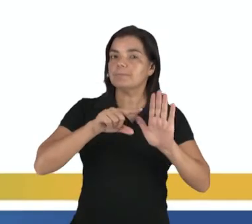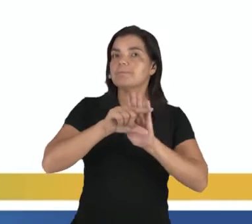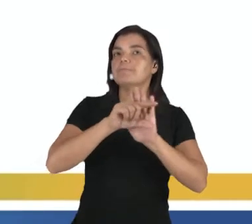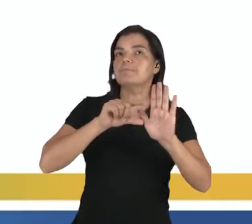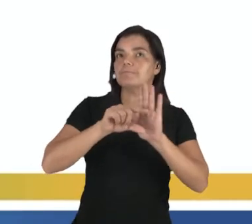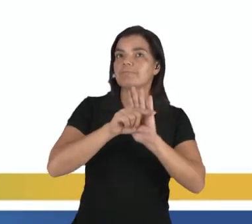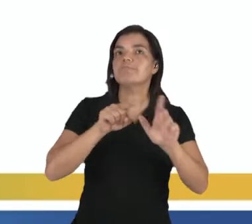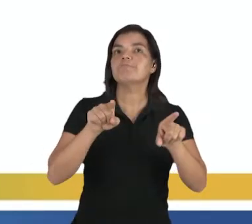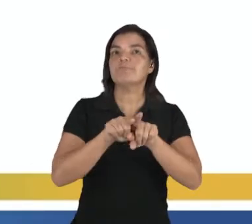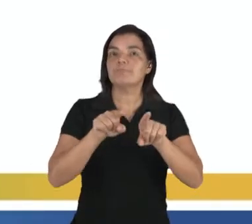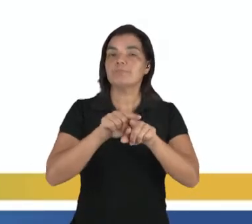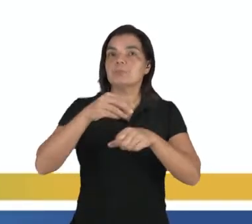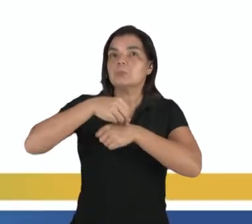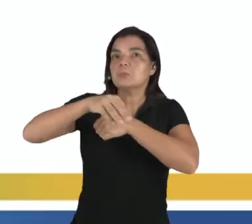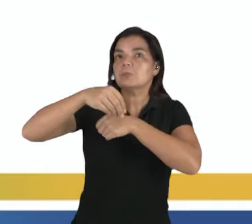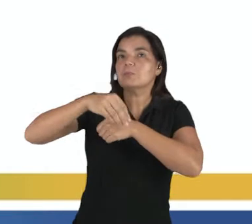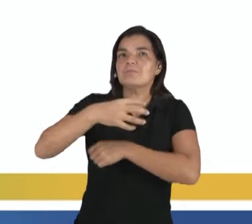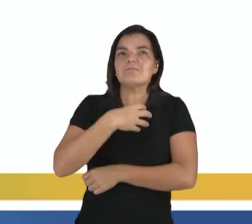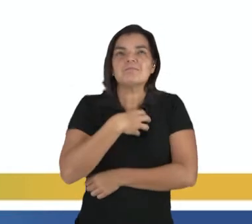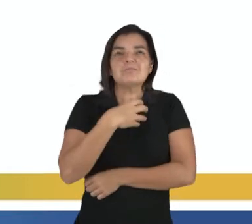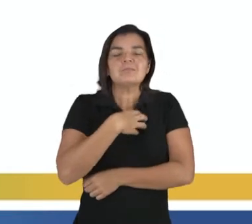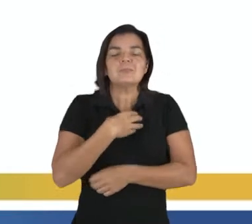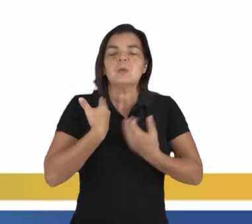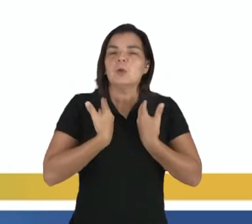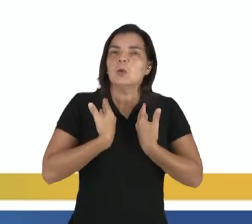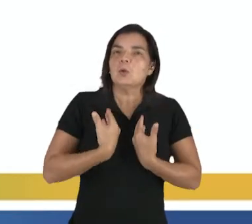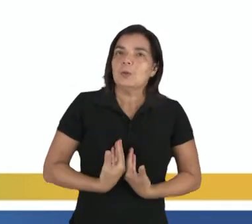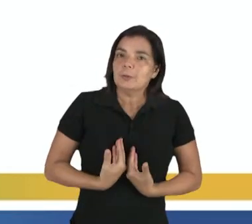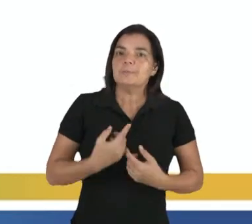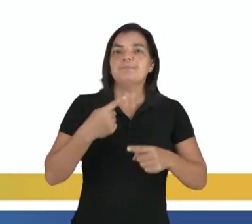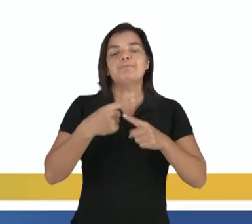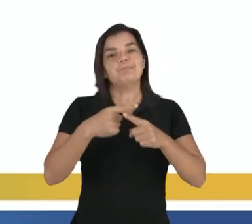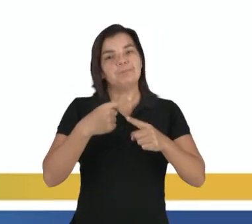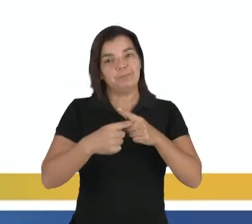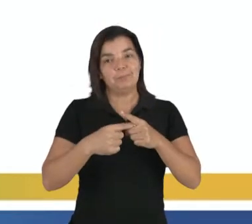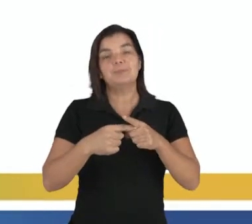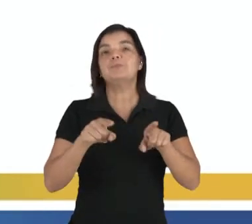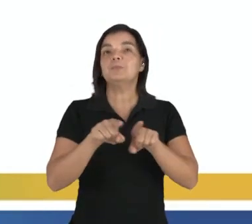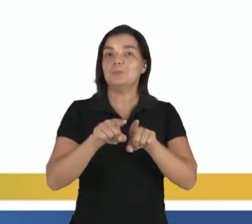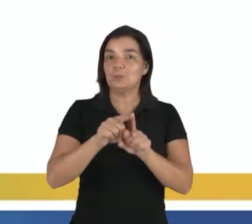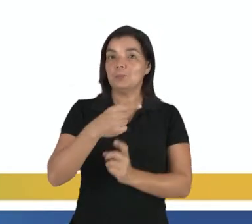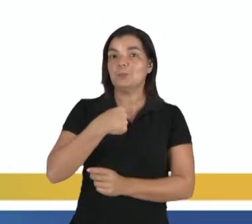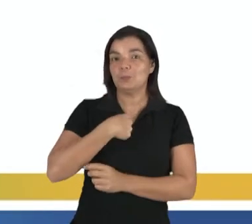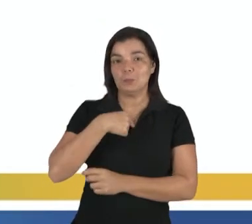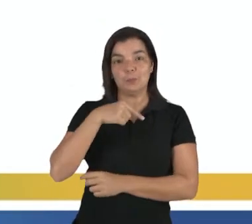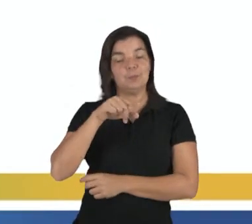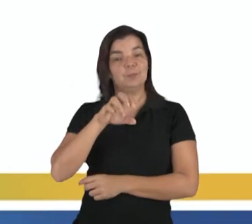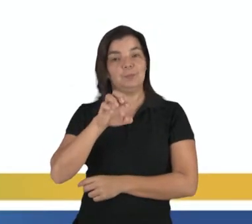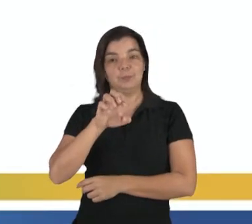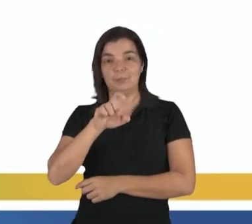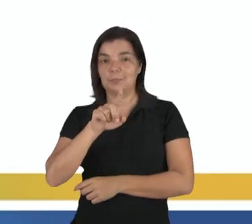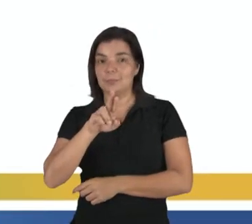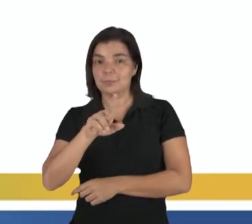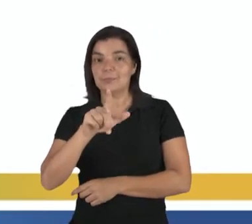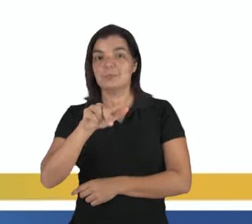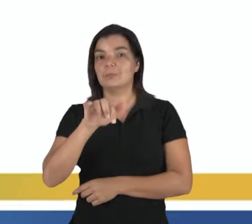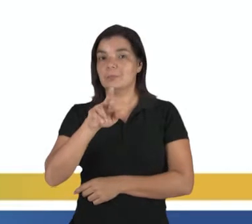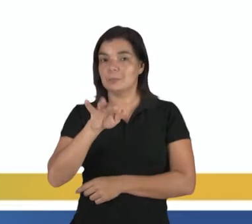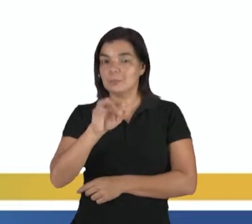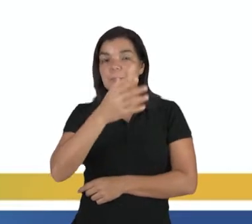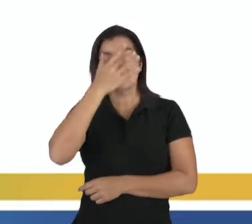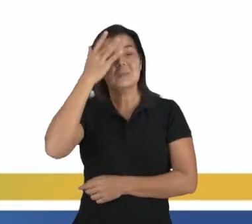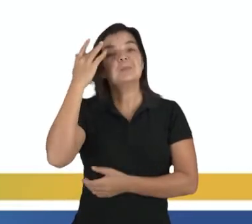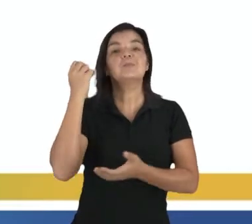Esses versos transmitem uma sensação de cansaço por parte do eu lírico, lembrando que o eu lírico é o eu poético, é